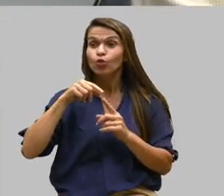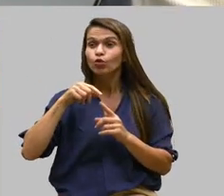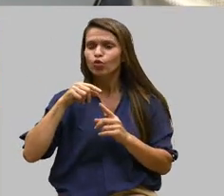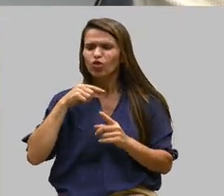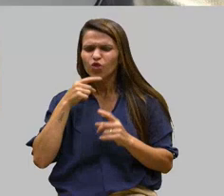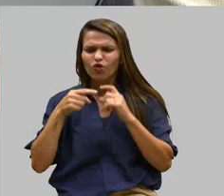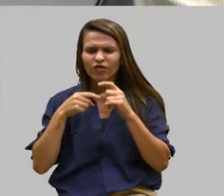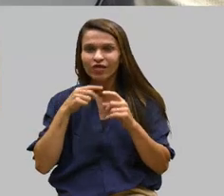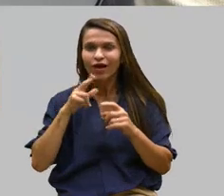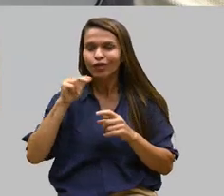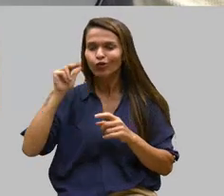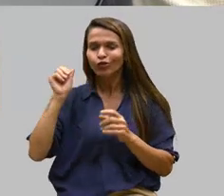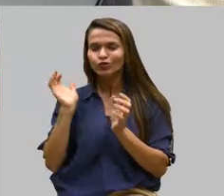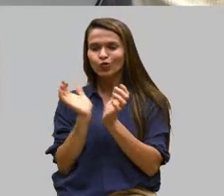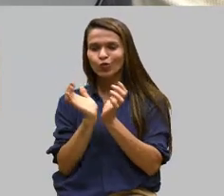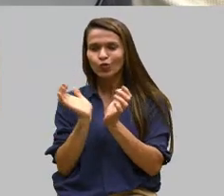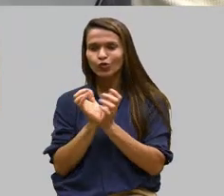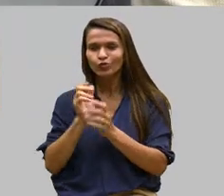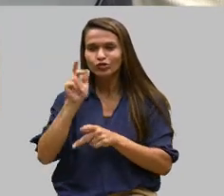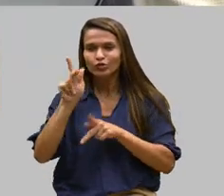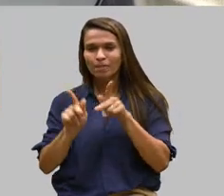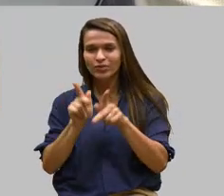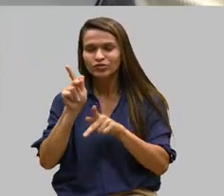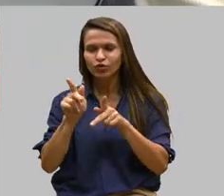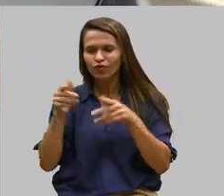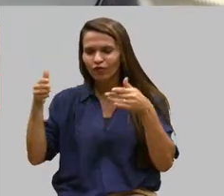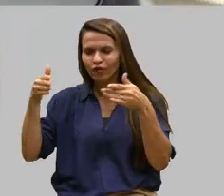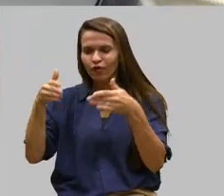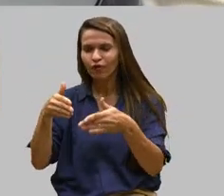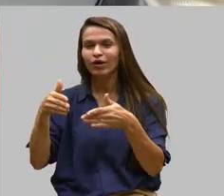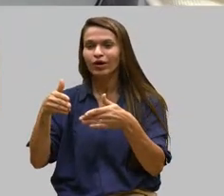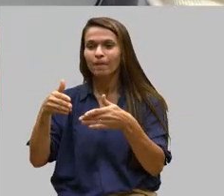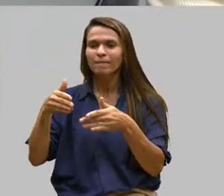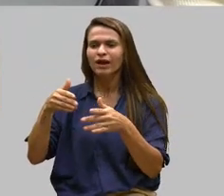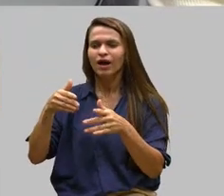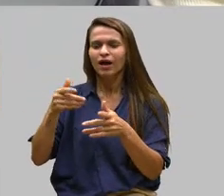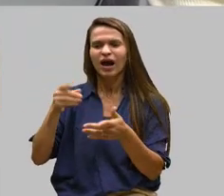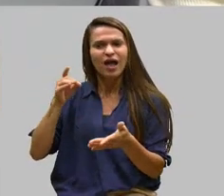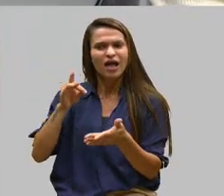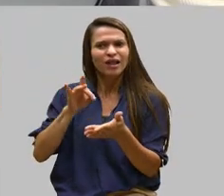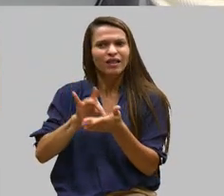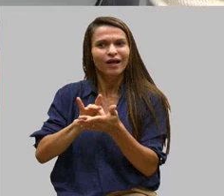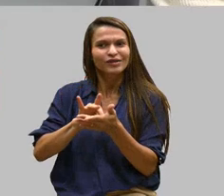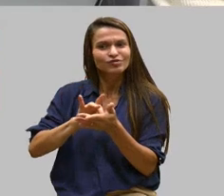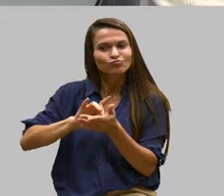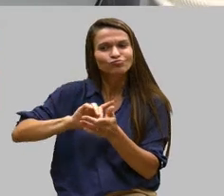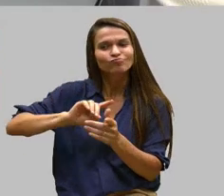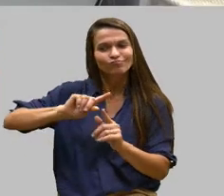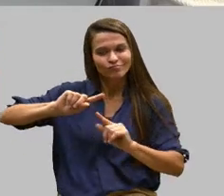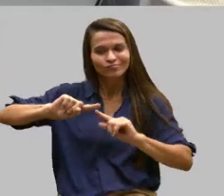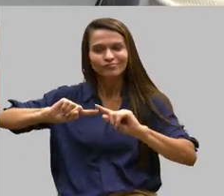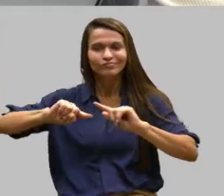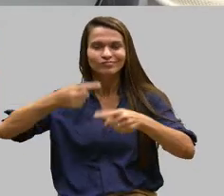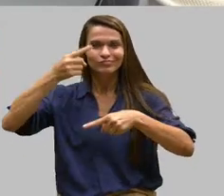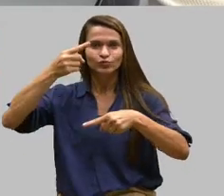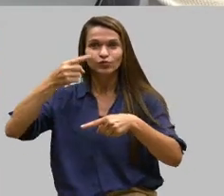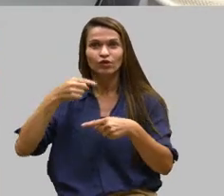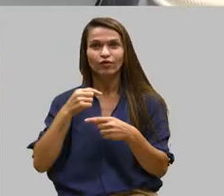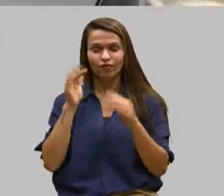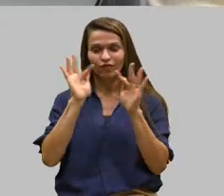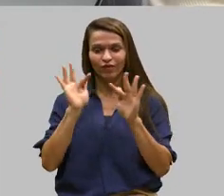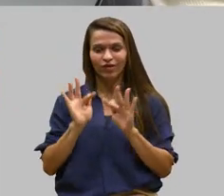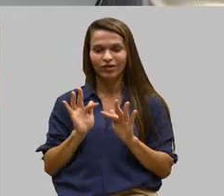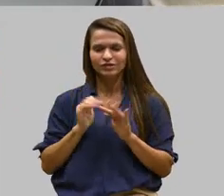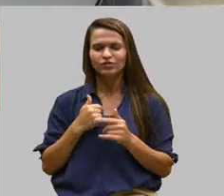de um grupo de pessoas mobilizados para mudar a realidades eu tenho certeza absoluta e cada vez fico mais convencido